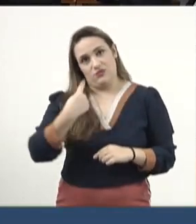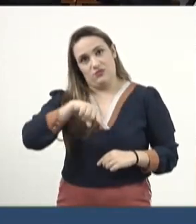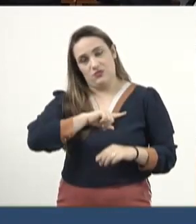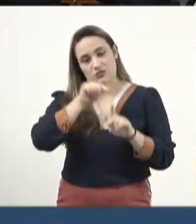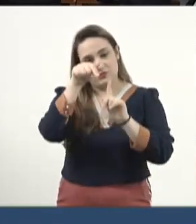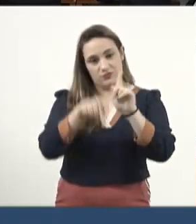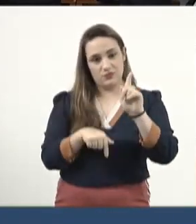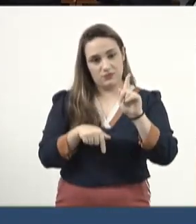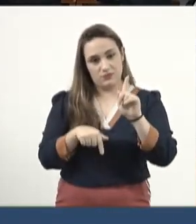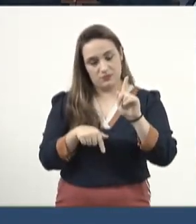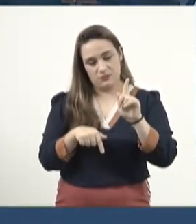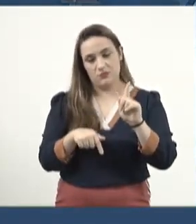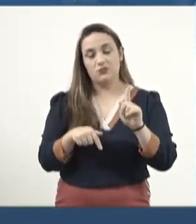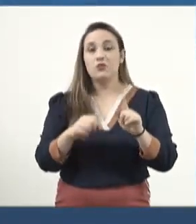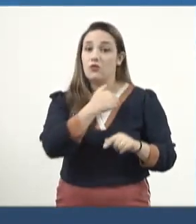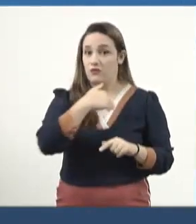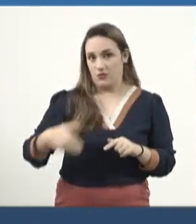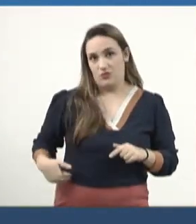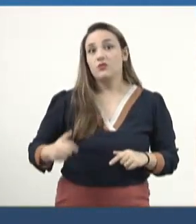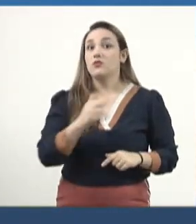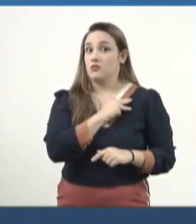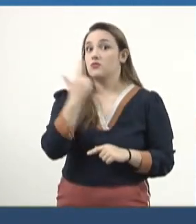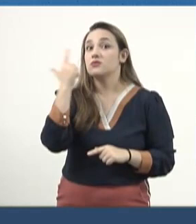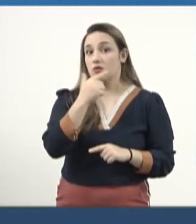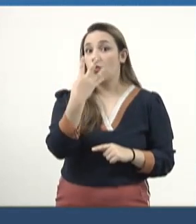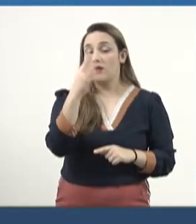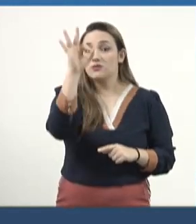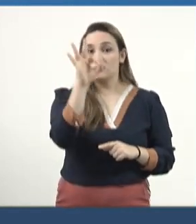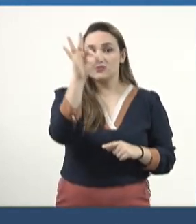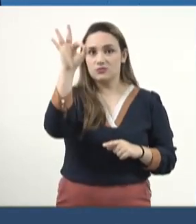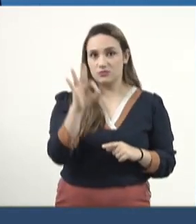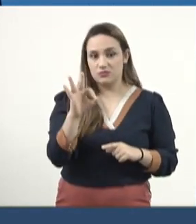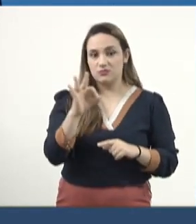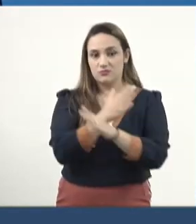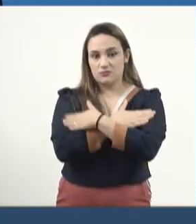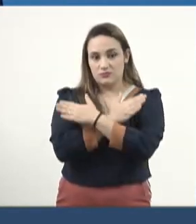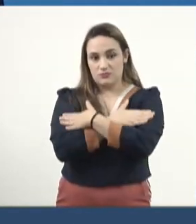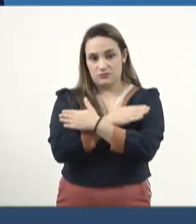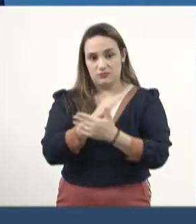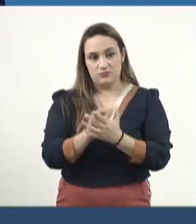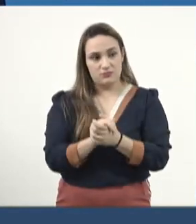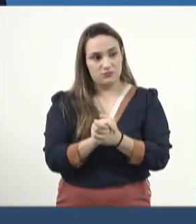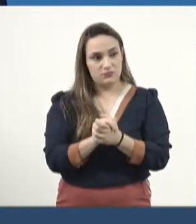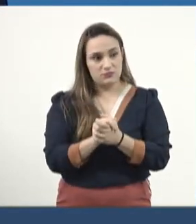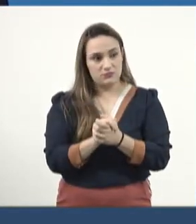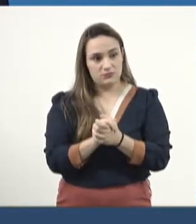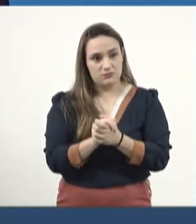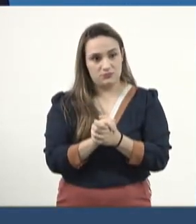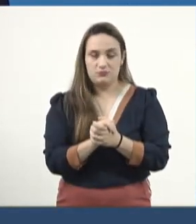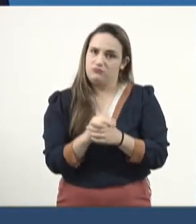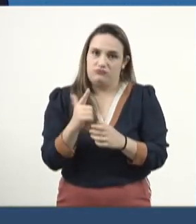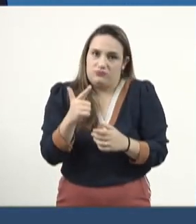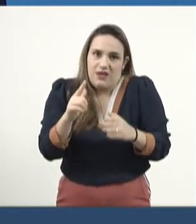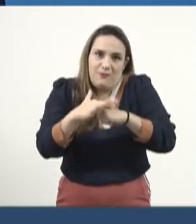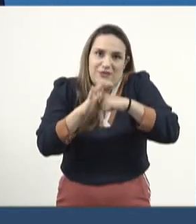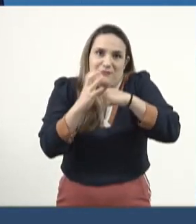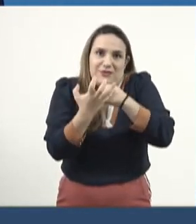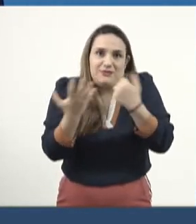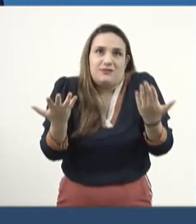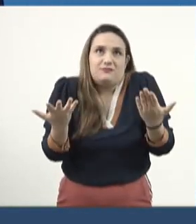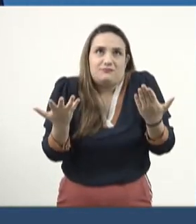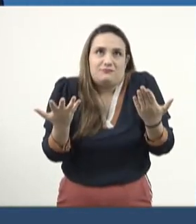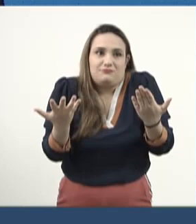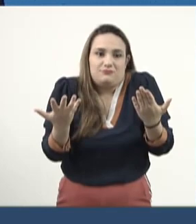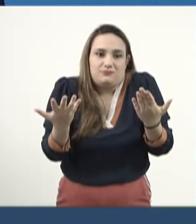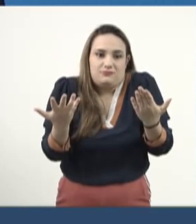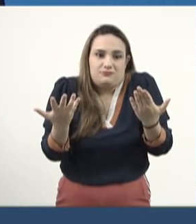de desemprego. No governo Lula, nós chegamos a 4% de desemprego. Teve pandemia? Não teve pandemia.